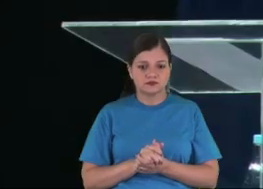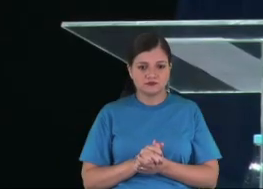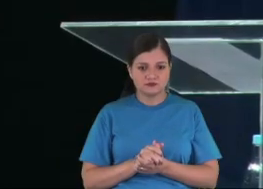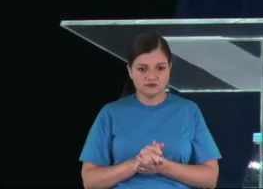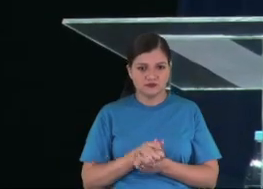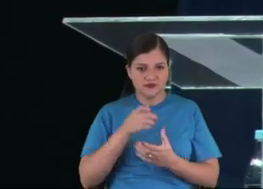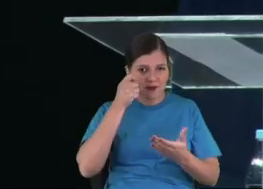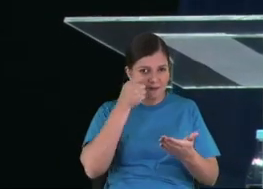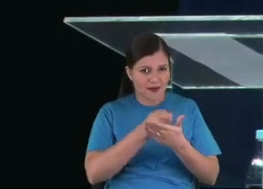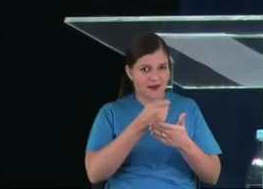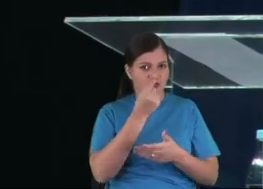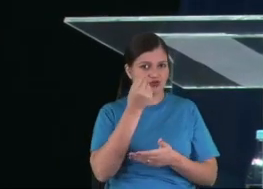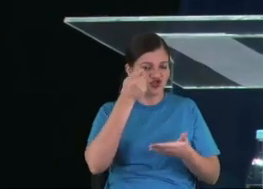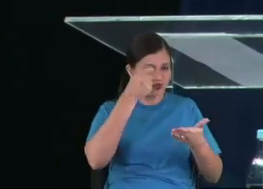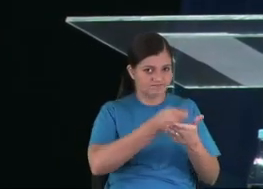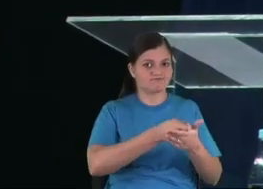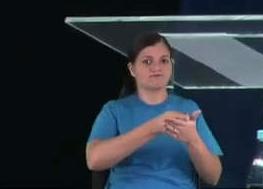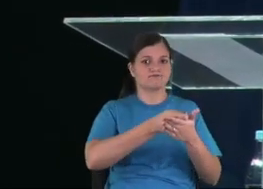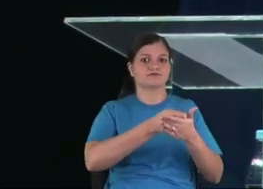para a vista.